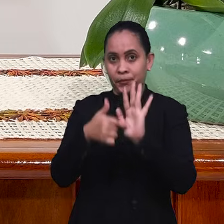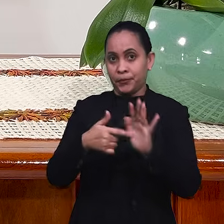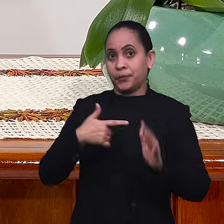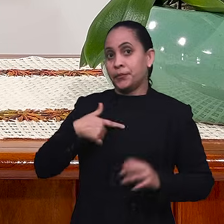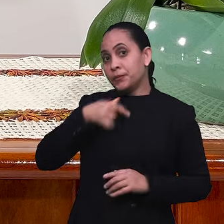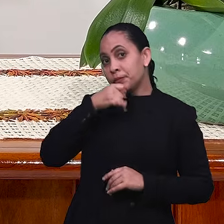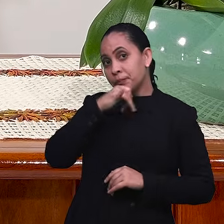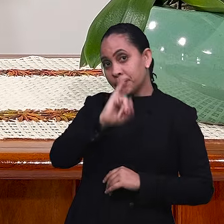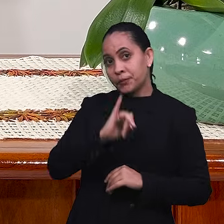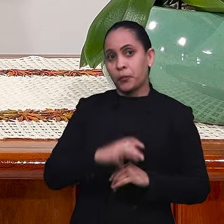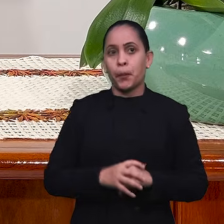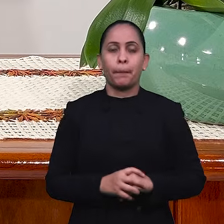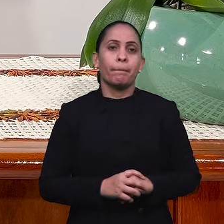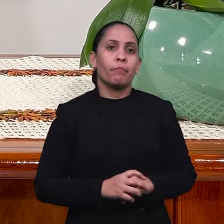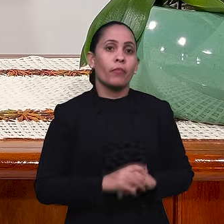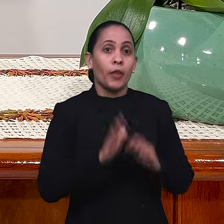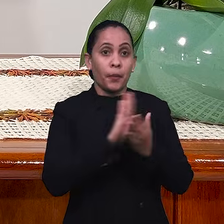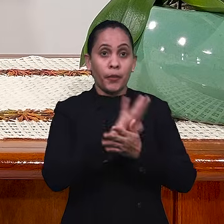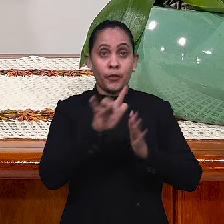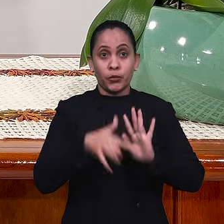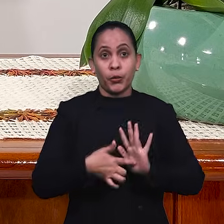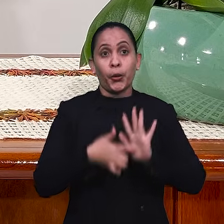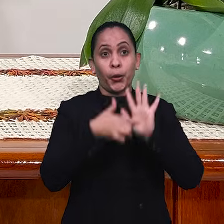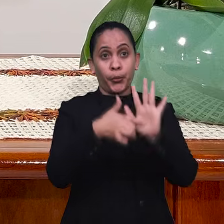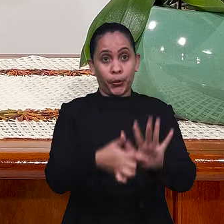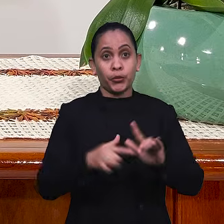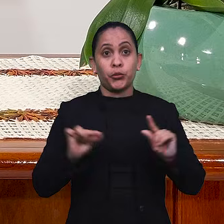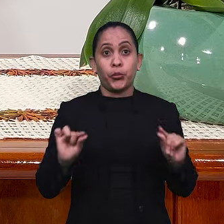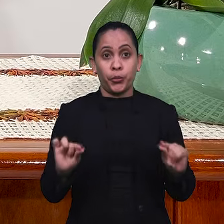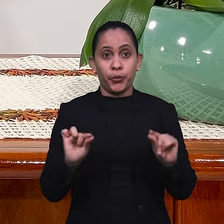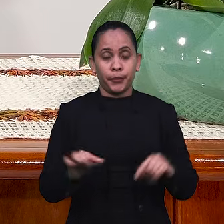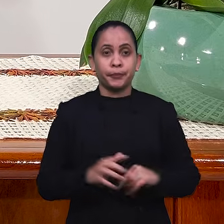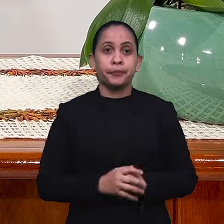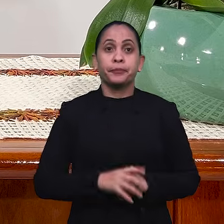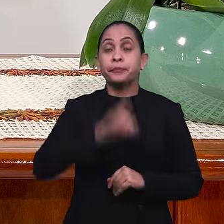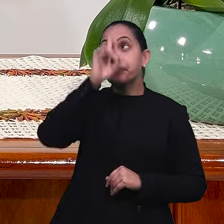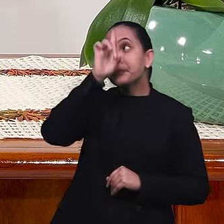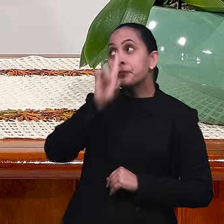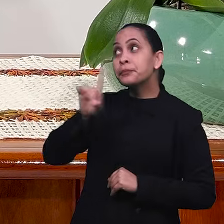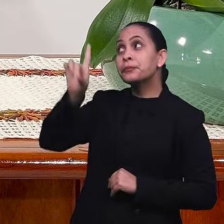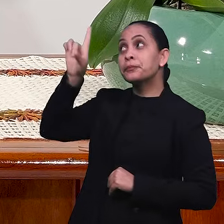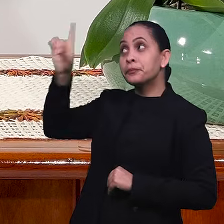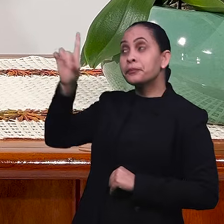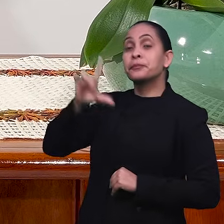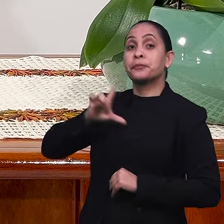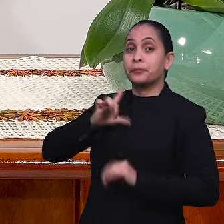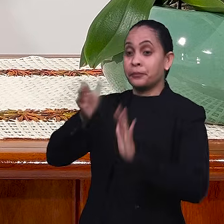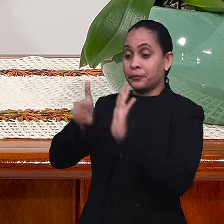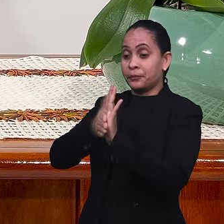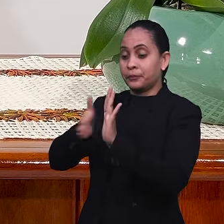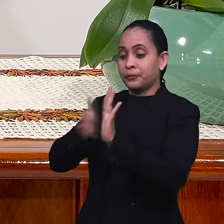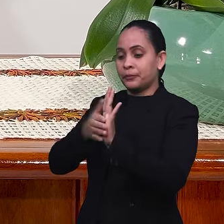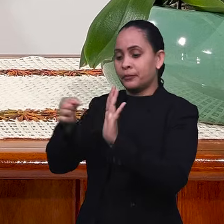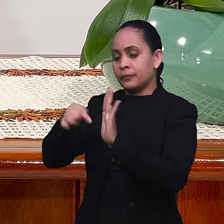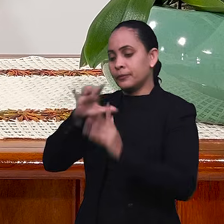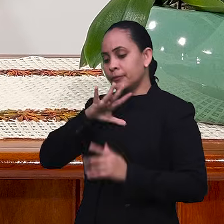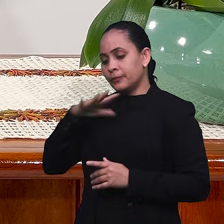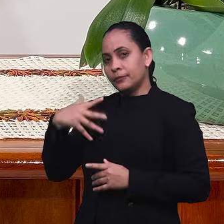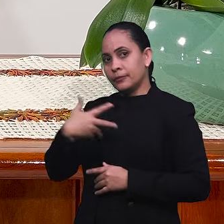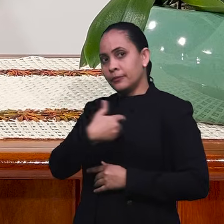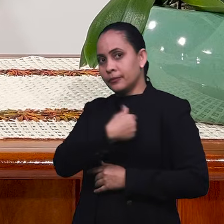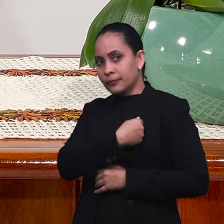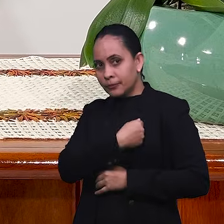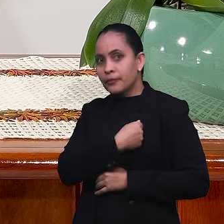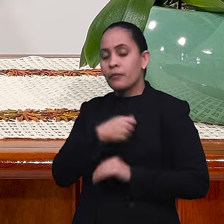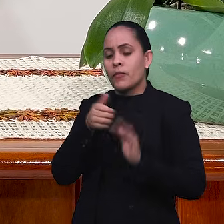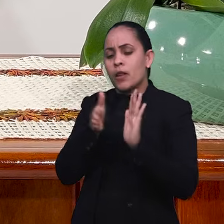aqui com os irmãos. A Bíblia mostra, então, que Deus tem um projeto de salvação.